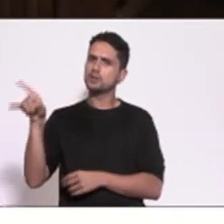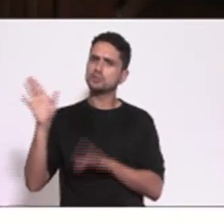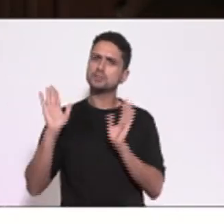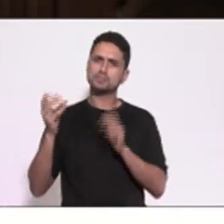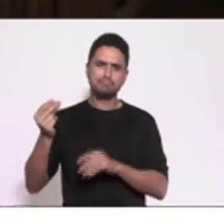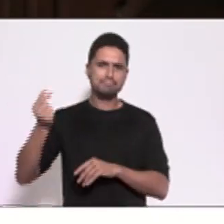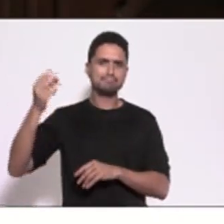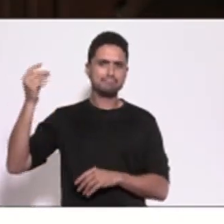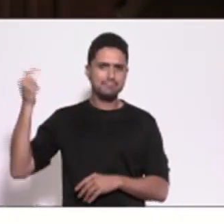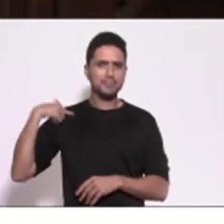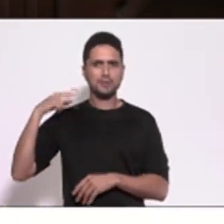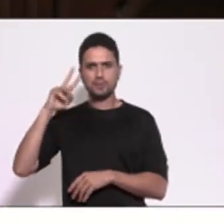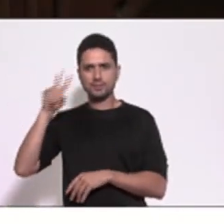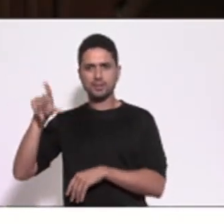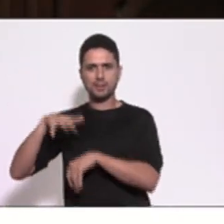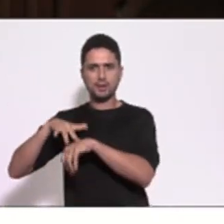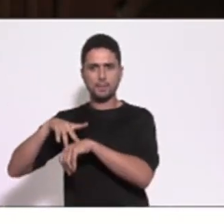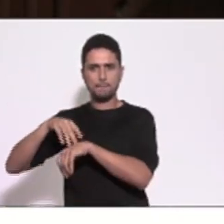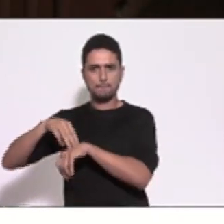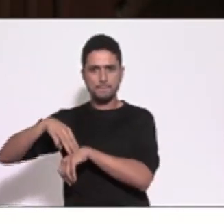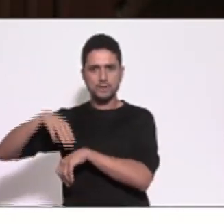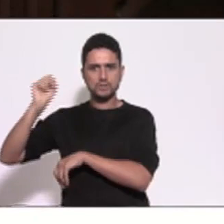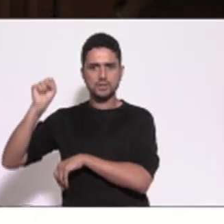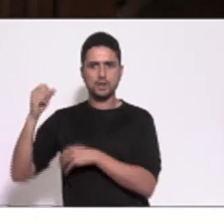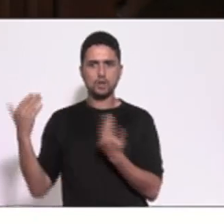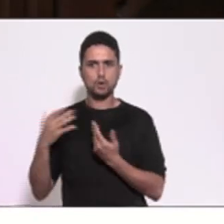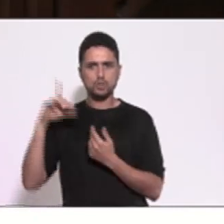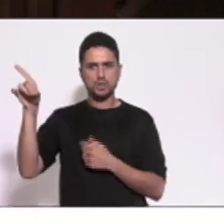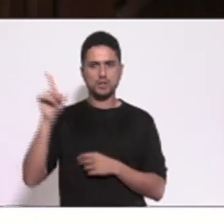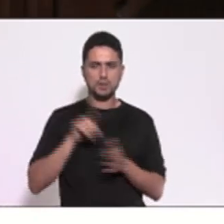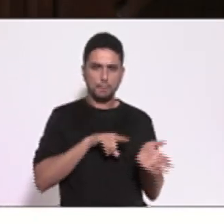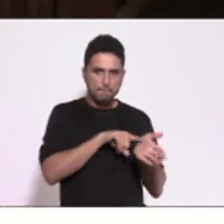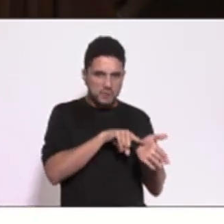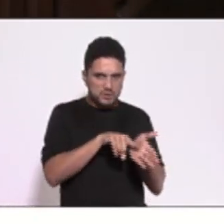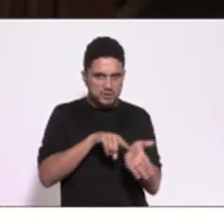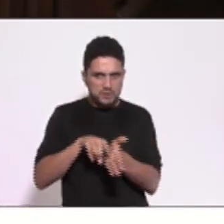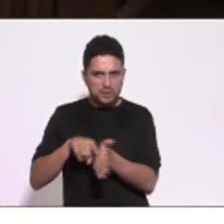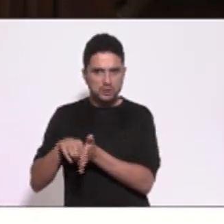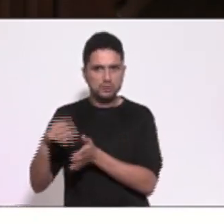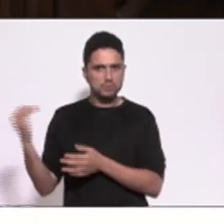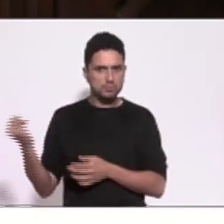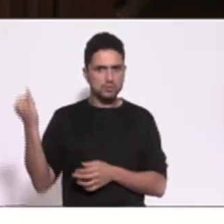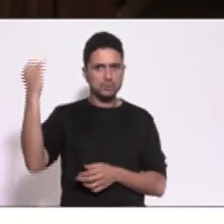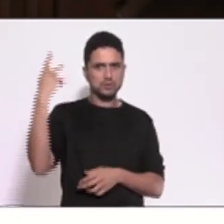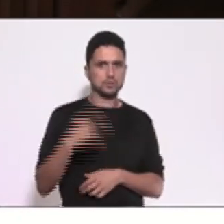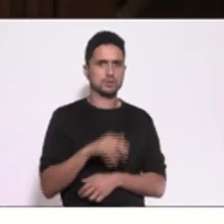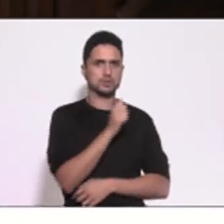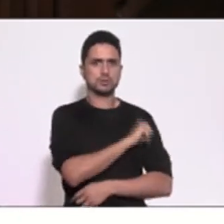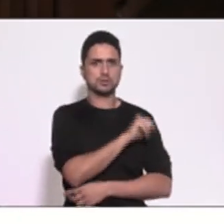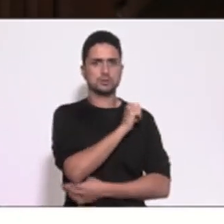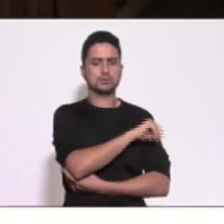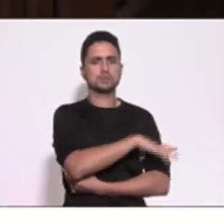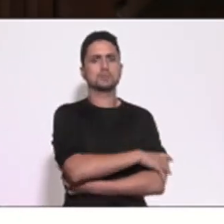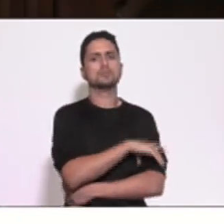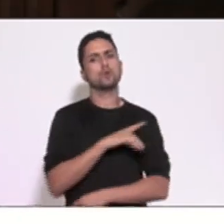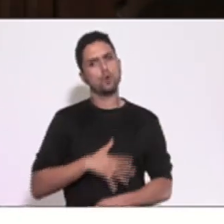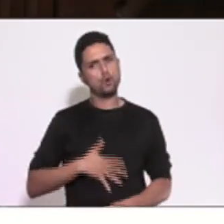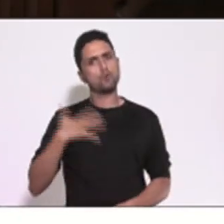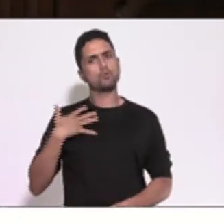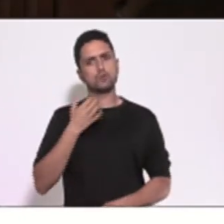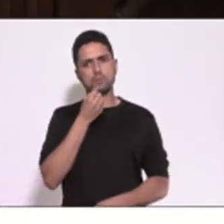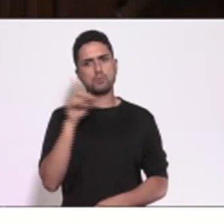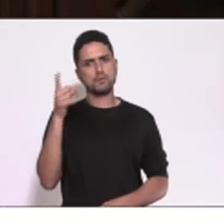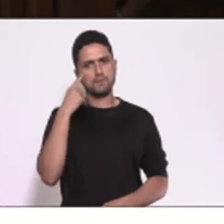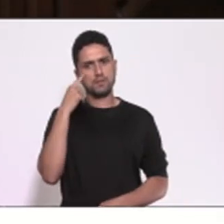já fazendo o seu mestrado, hoje é uma pesquisadora das mais relevantes do estado do Rio de Janeiro. É um orgulho vê-la com uma